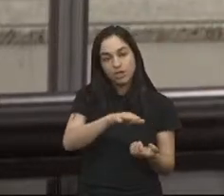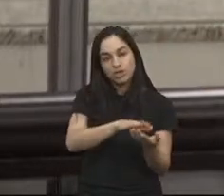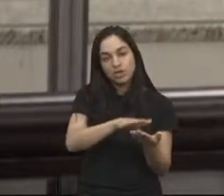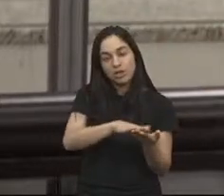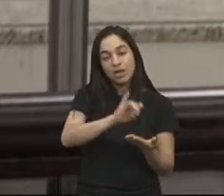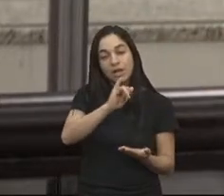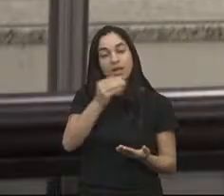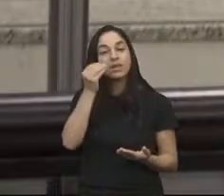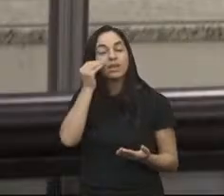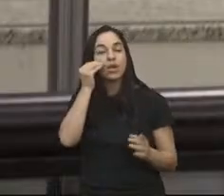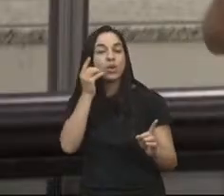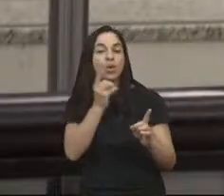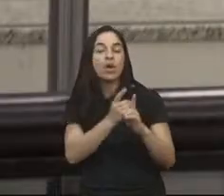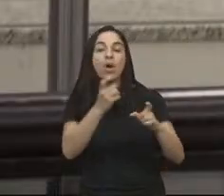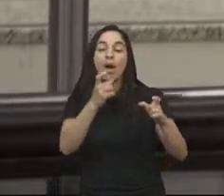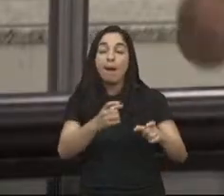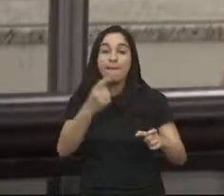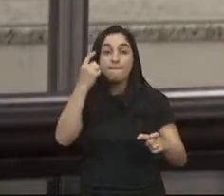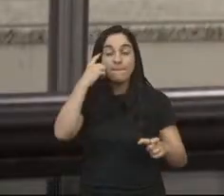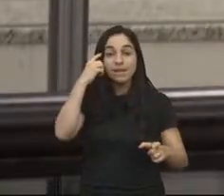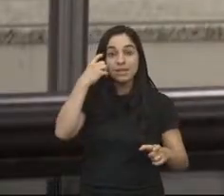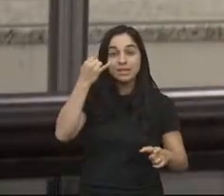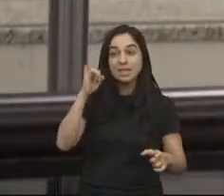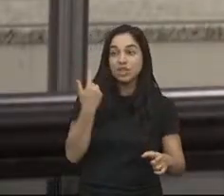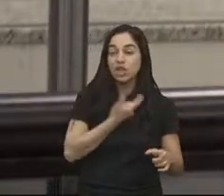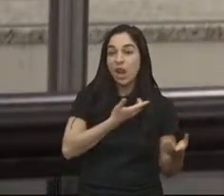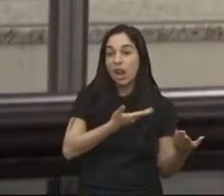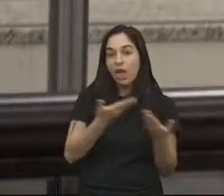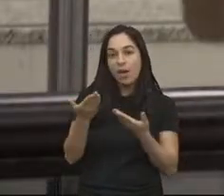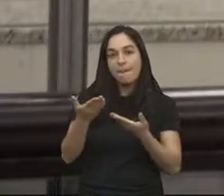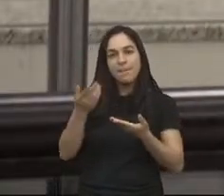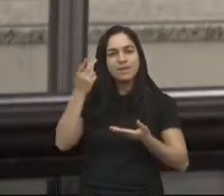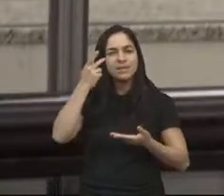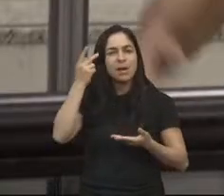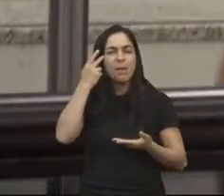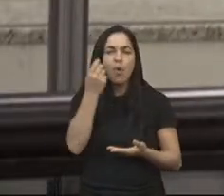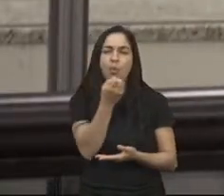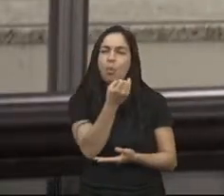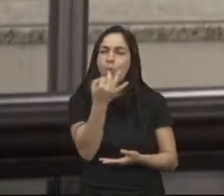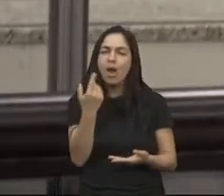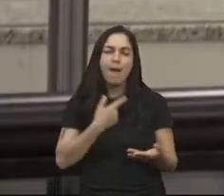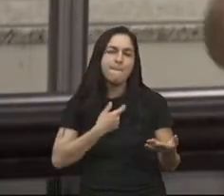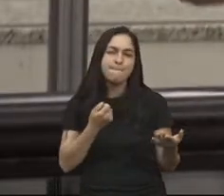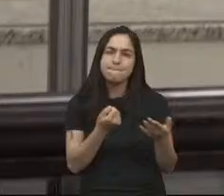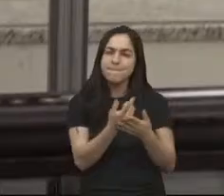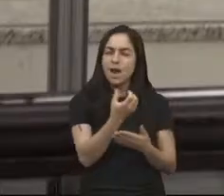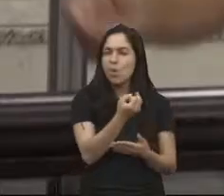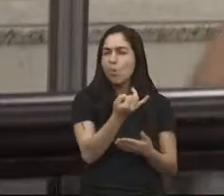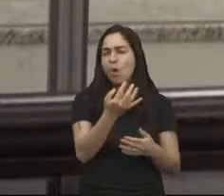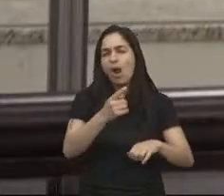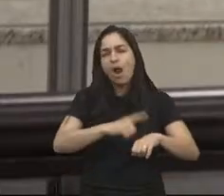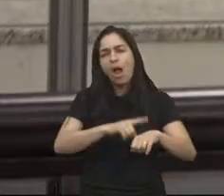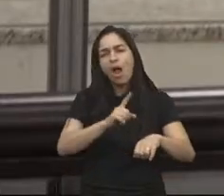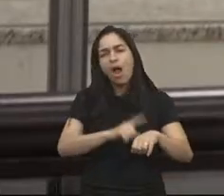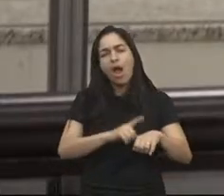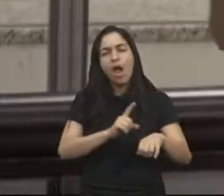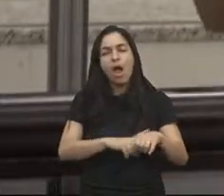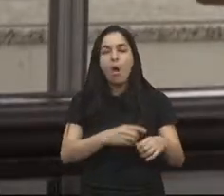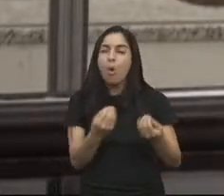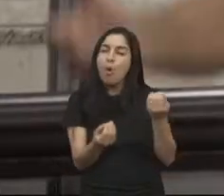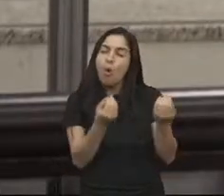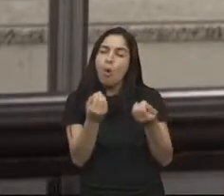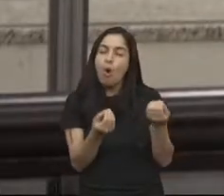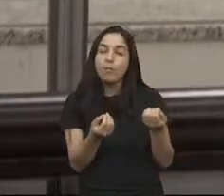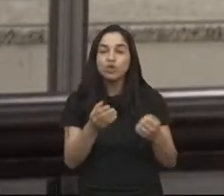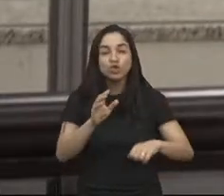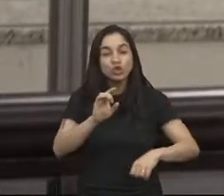resíduos, imagina daqui para São Paulo quanto nós gastaríamos, quanto tempo gastaríamos, como que funcionaria isso? O custo